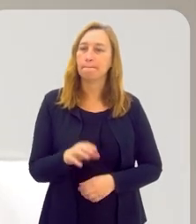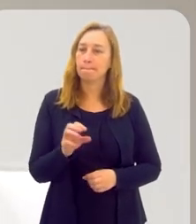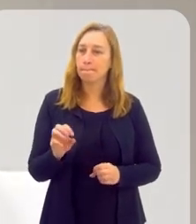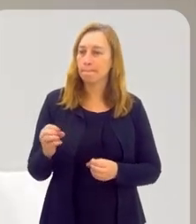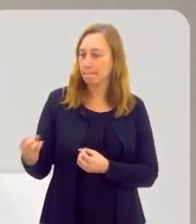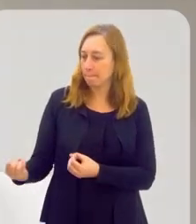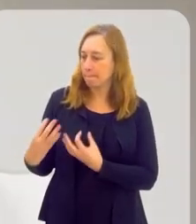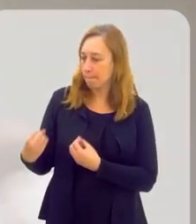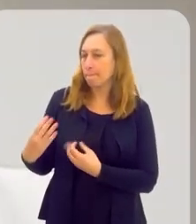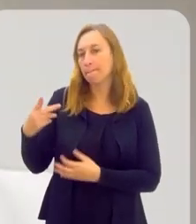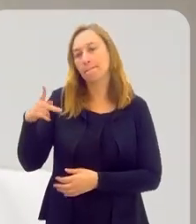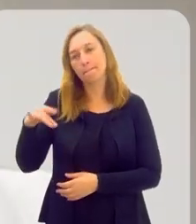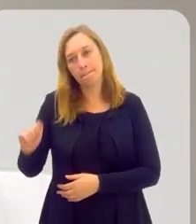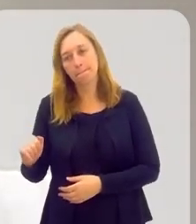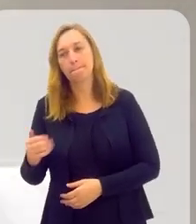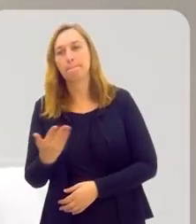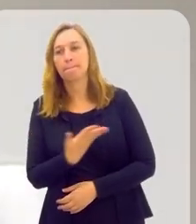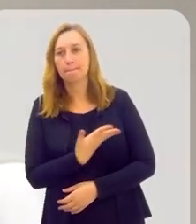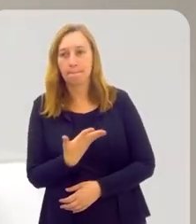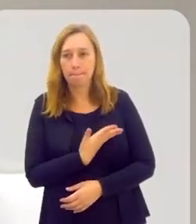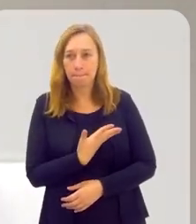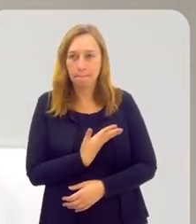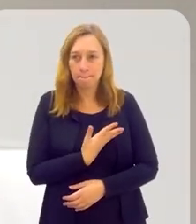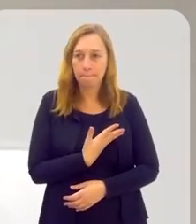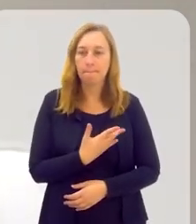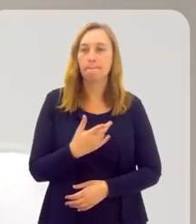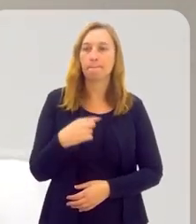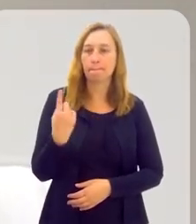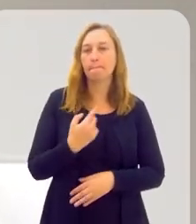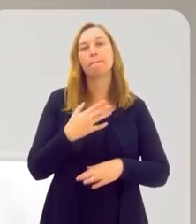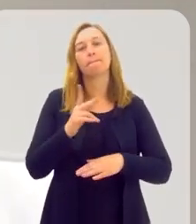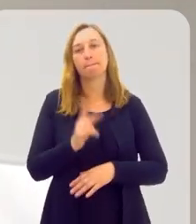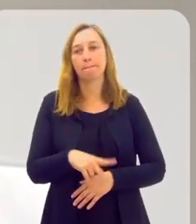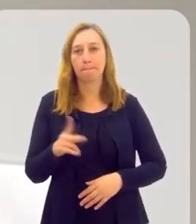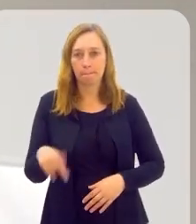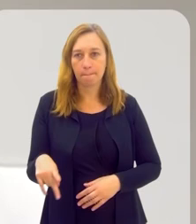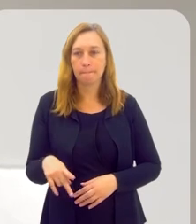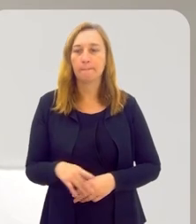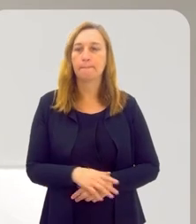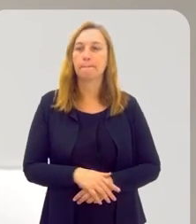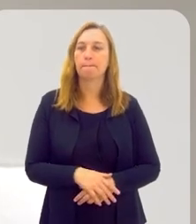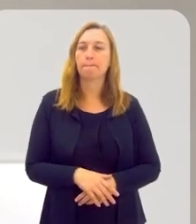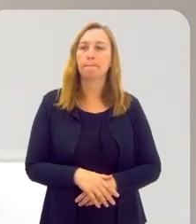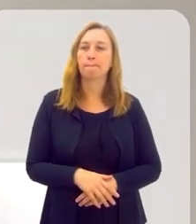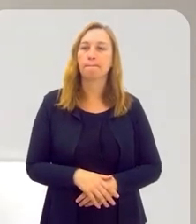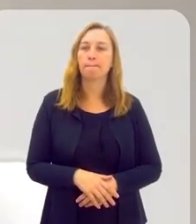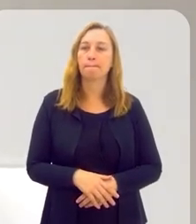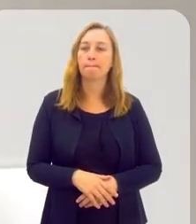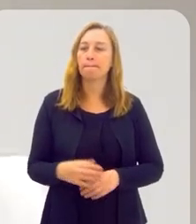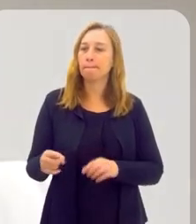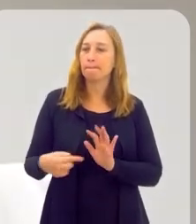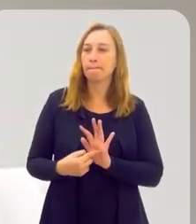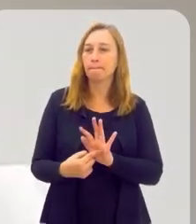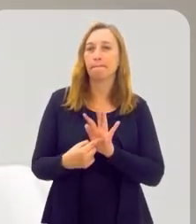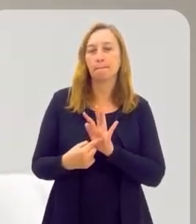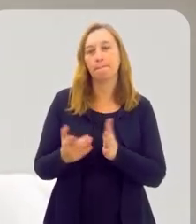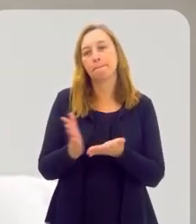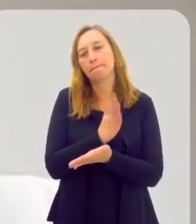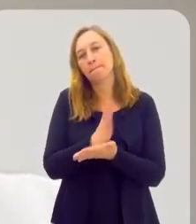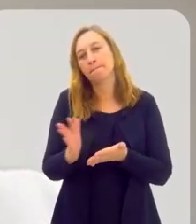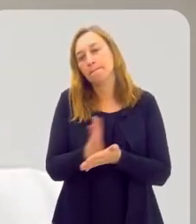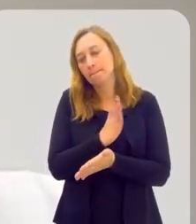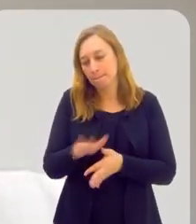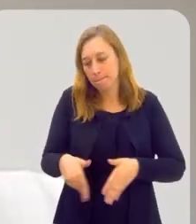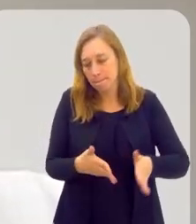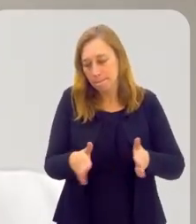Desde a educação dos pais, aos nossos colegas, aos nossos amigos, aos nossos professores, que nos foram mostrando